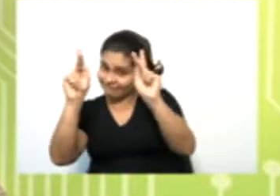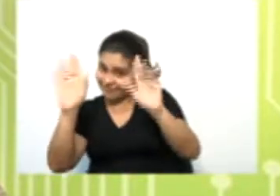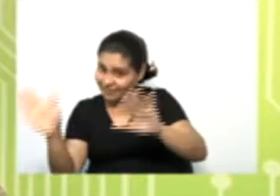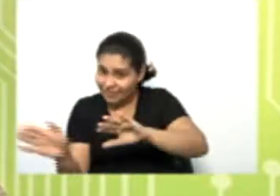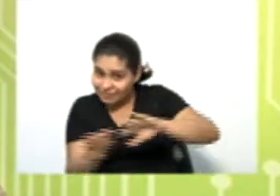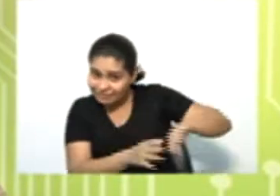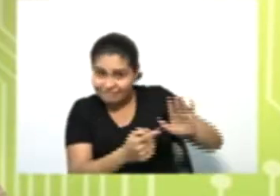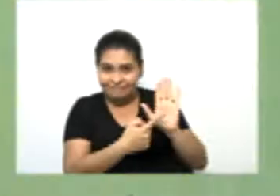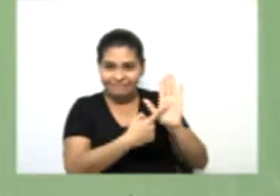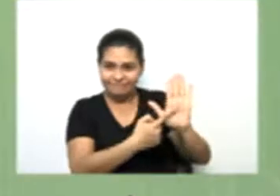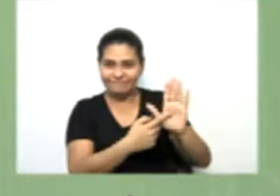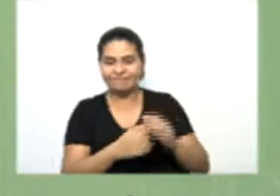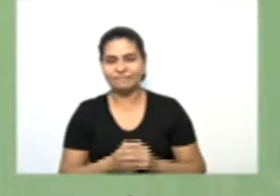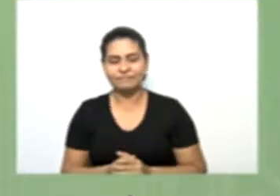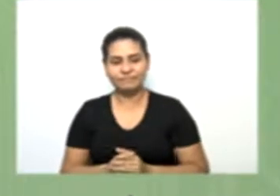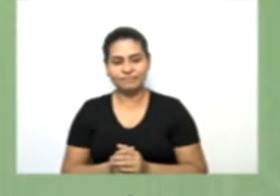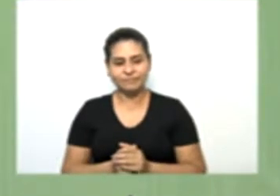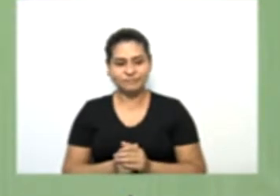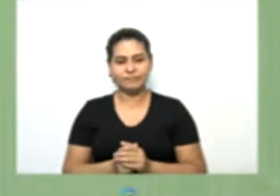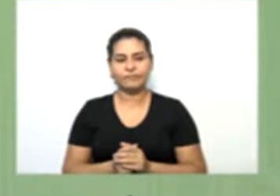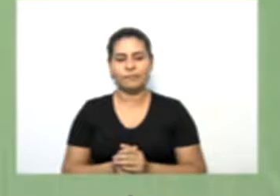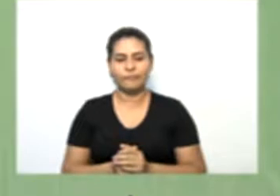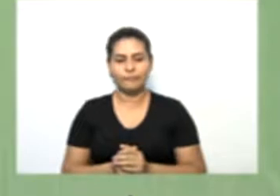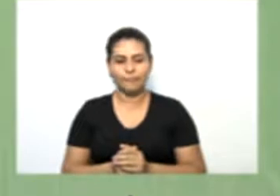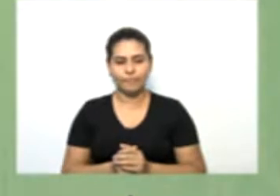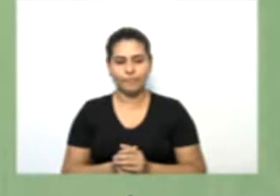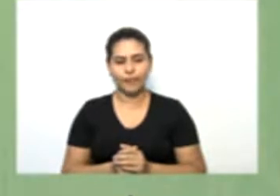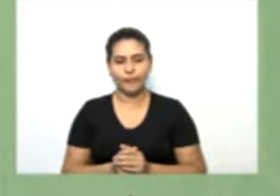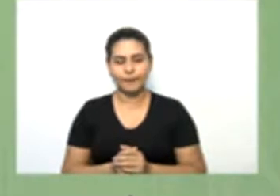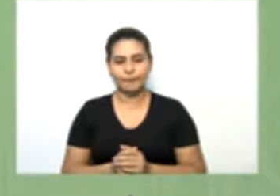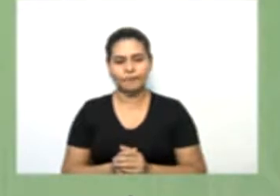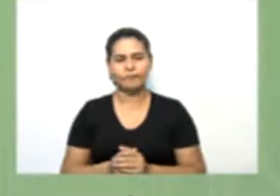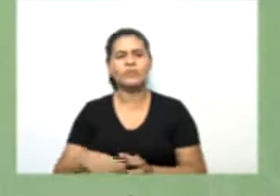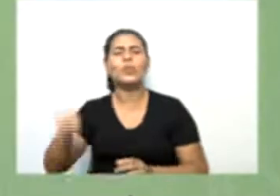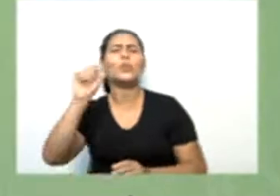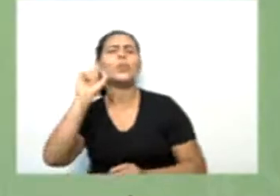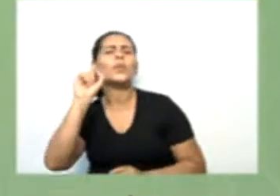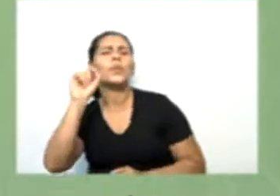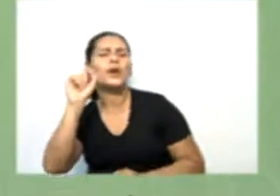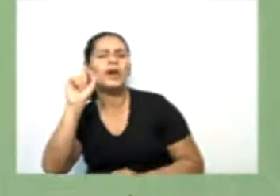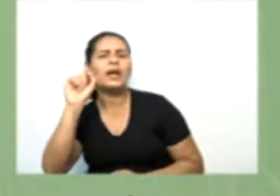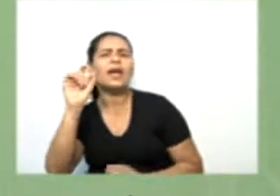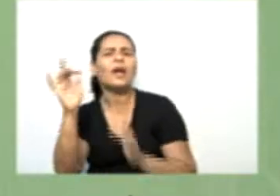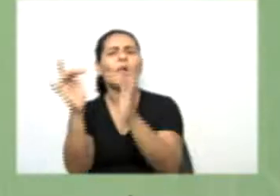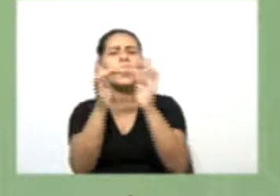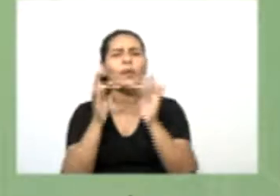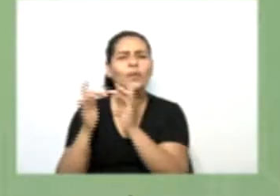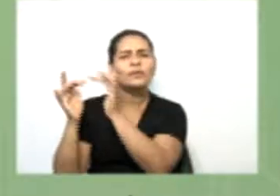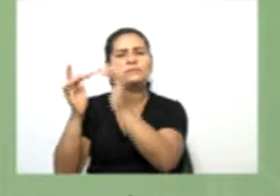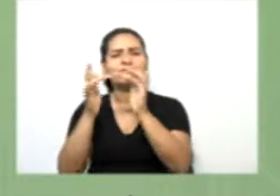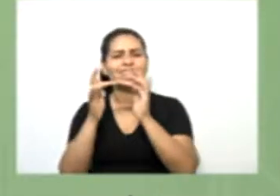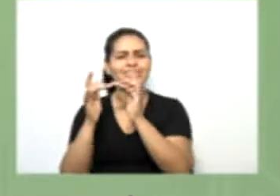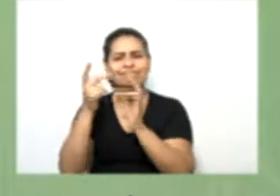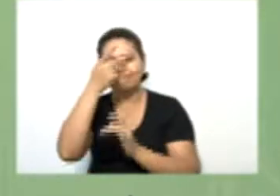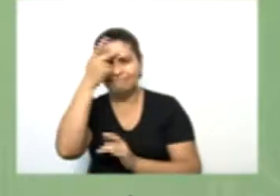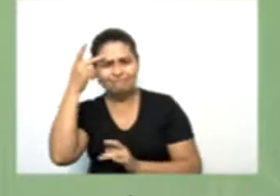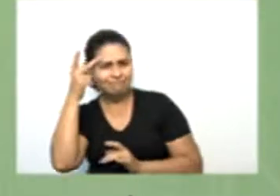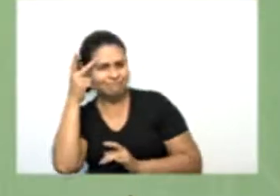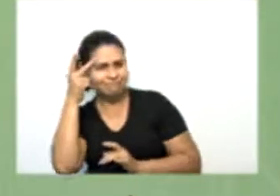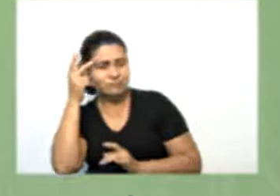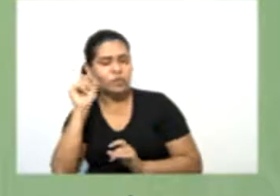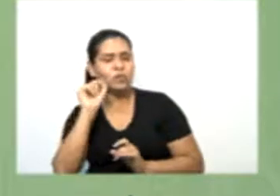voltando para o slide. Ali diz o seguinte, olha aí. E o que é, então, relacionamento